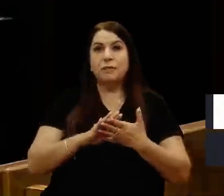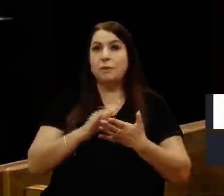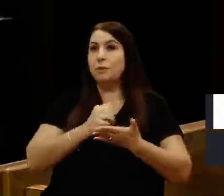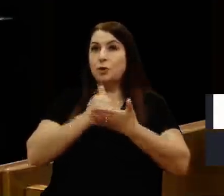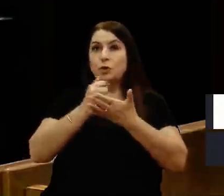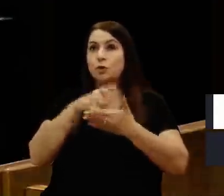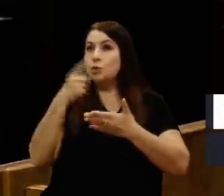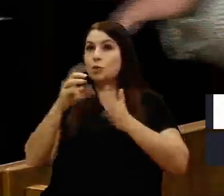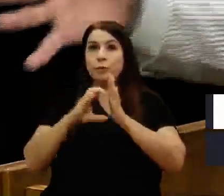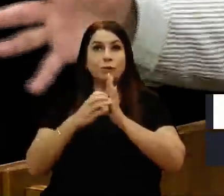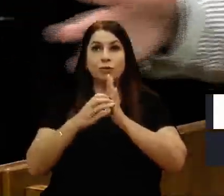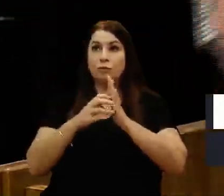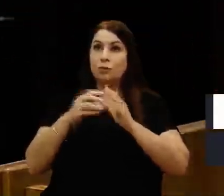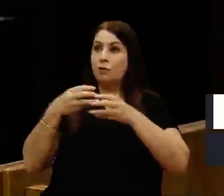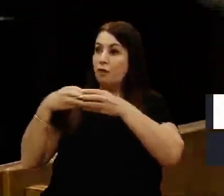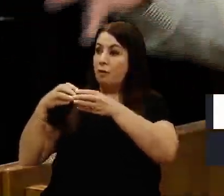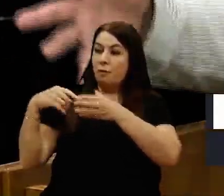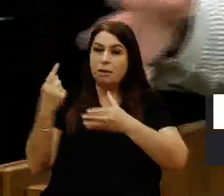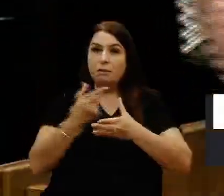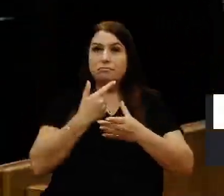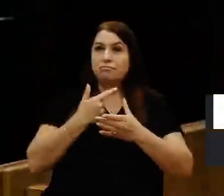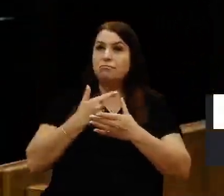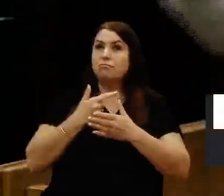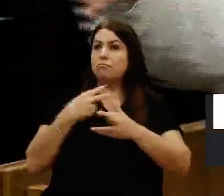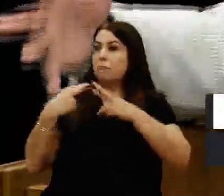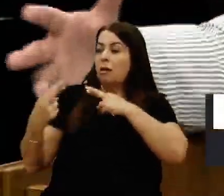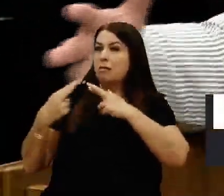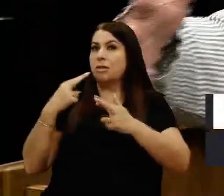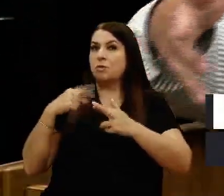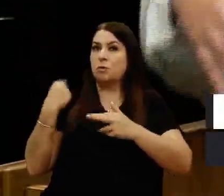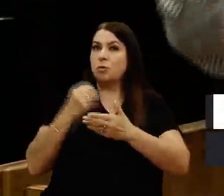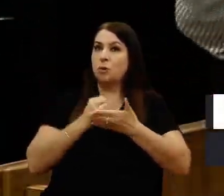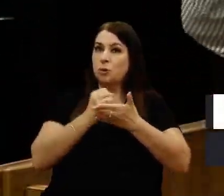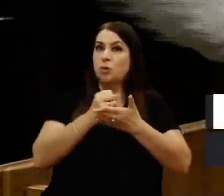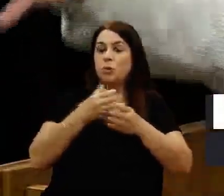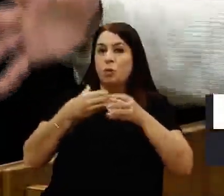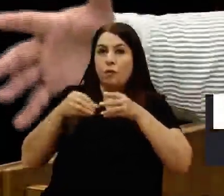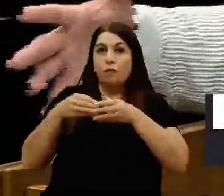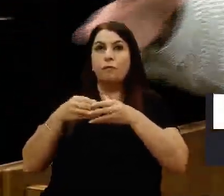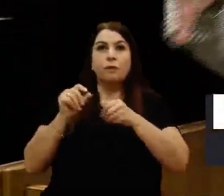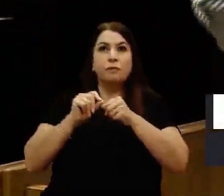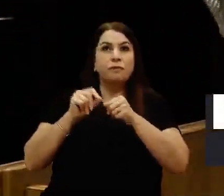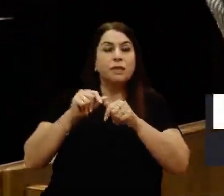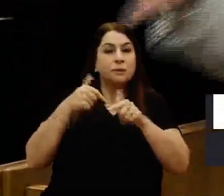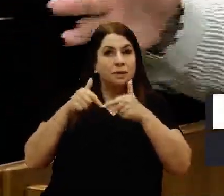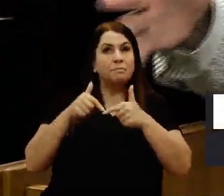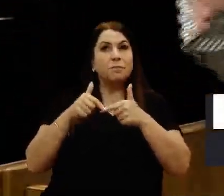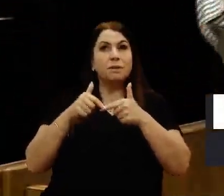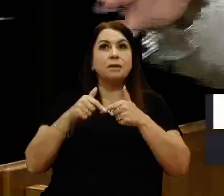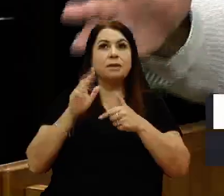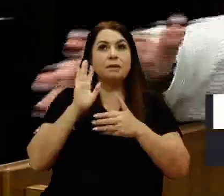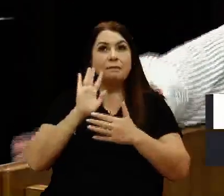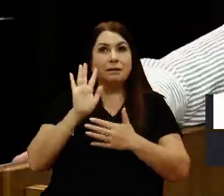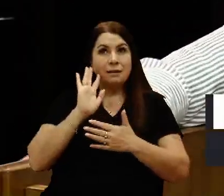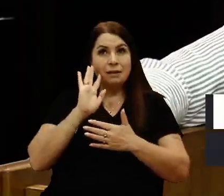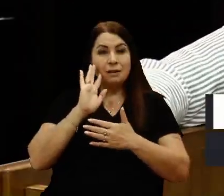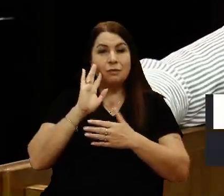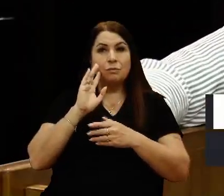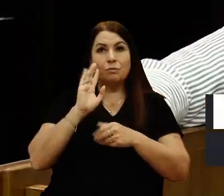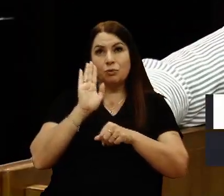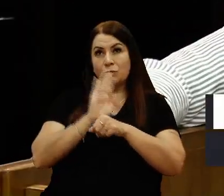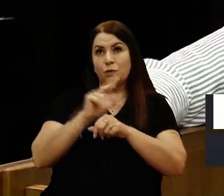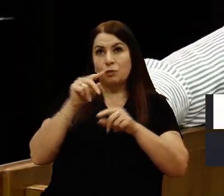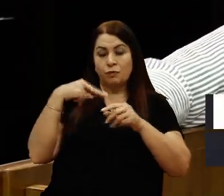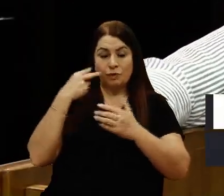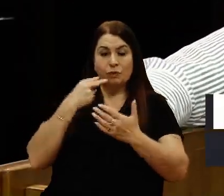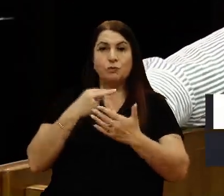assessores de outros partidos, mas nós convivemos aqui, temos uma baita relação, os nossos assessores convivem e fazem um trabalho bacana para os vereadores.